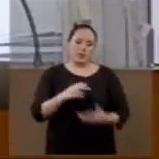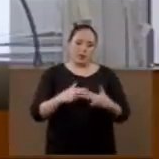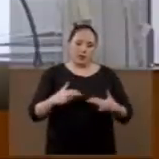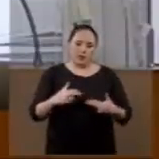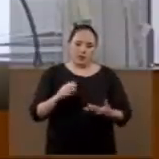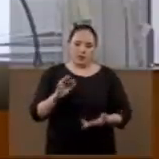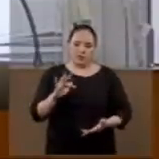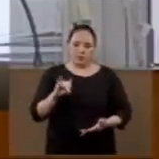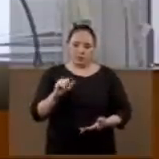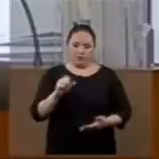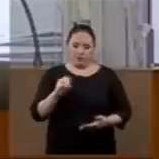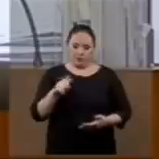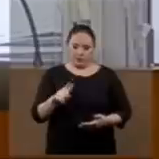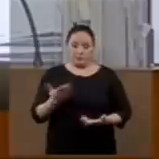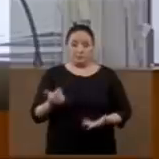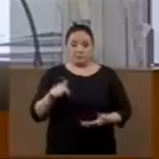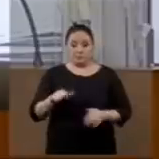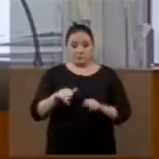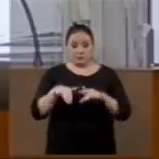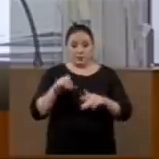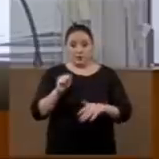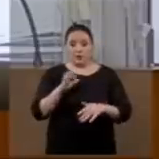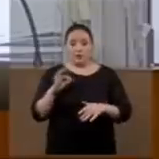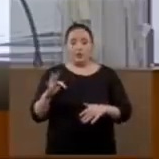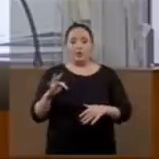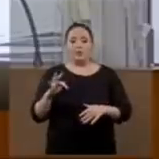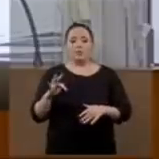julgamento daquele recurso extraordinário,